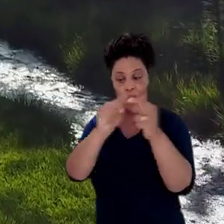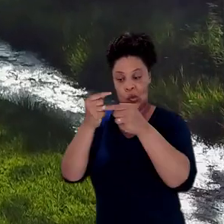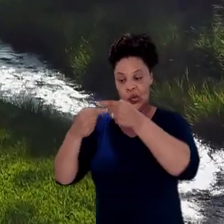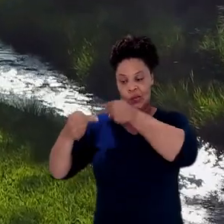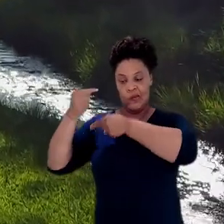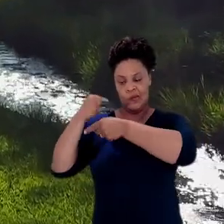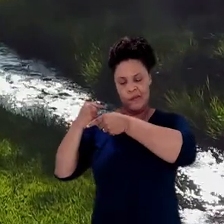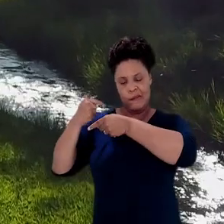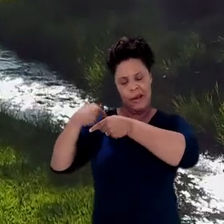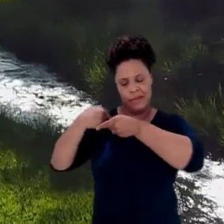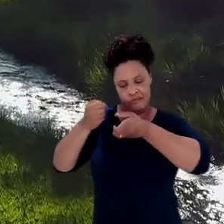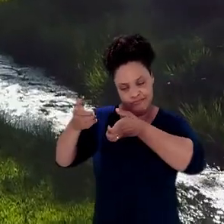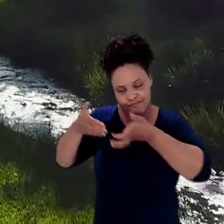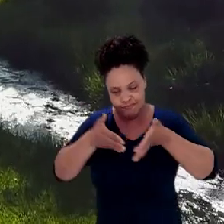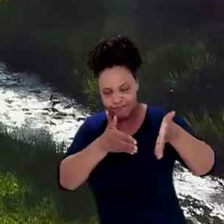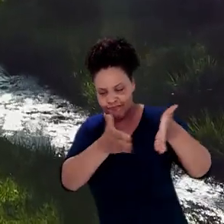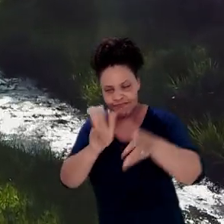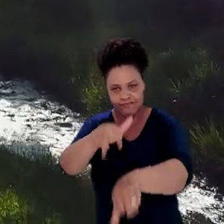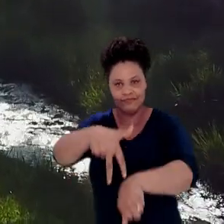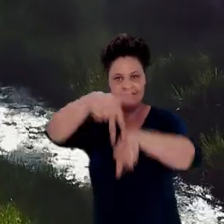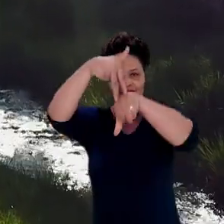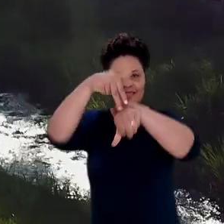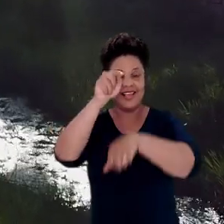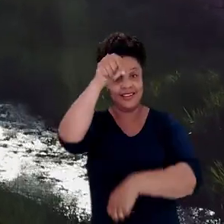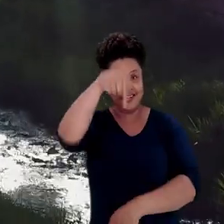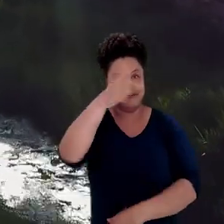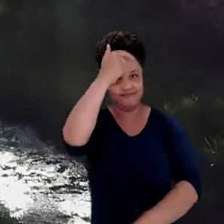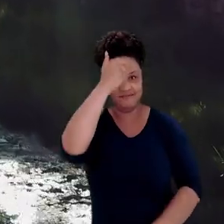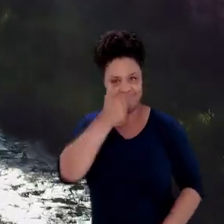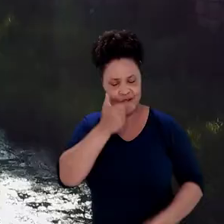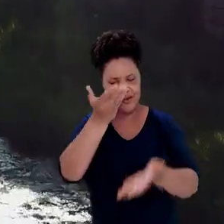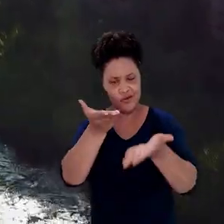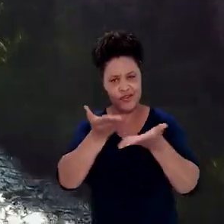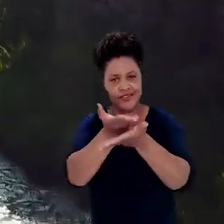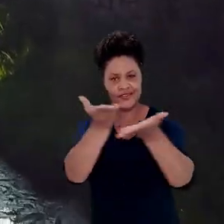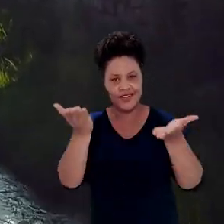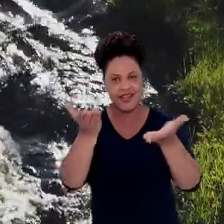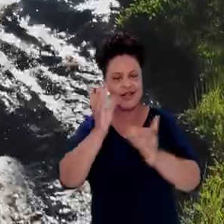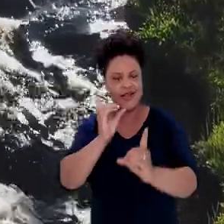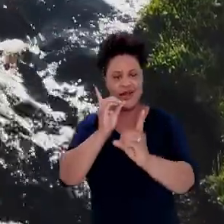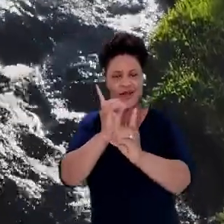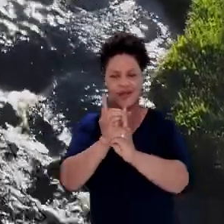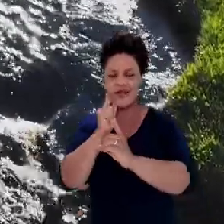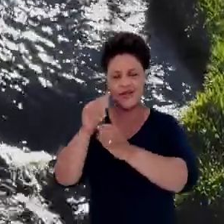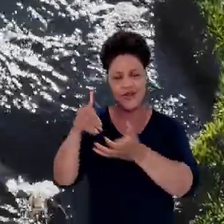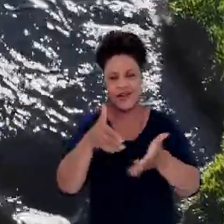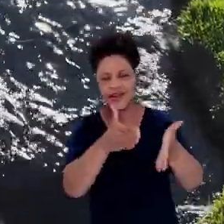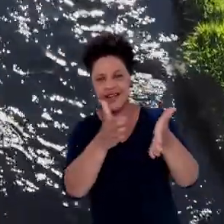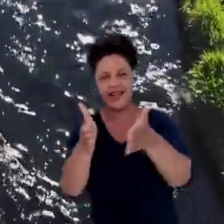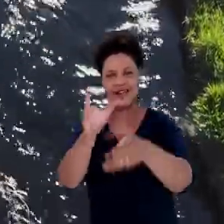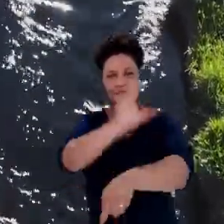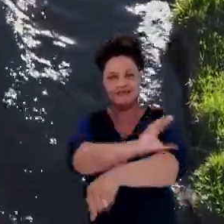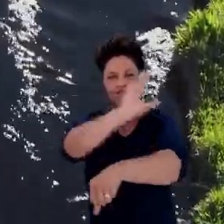Saudações a todos que vieram antes e que me abriram caminhos para que hoje eu possa ser e estar aqui. Os convido para um encontro com o